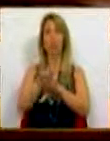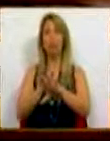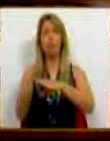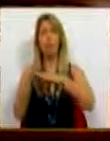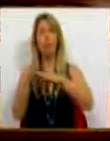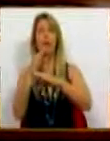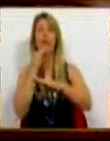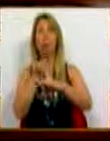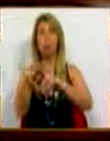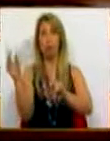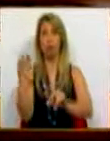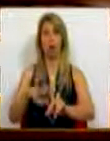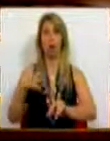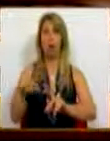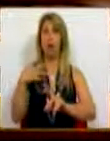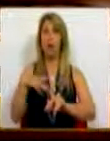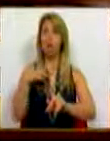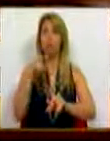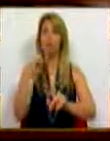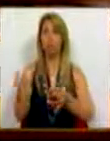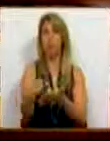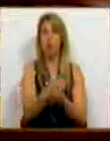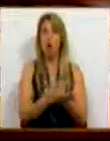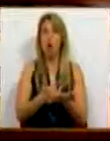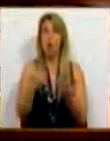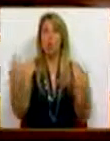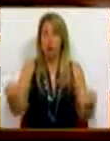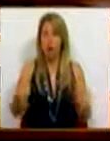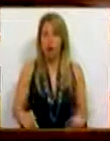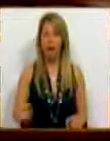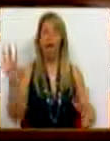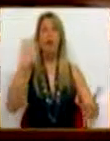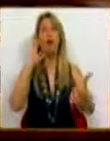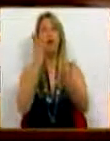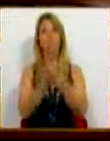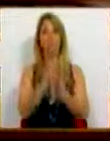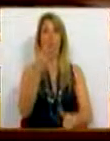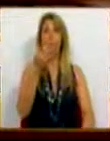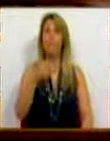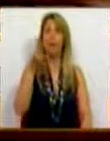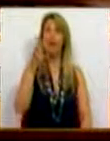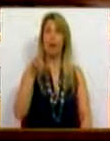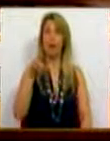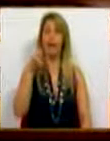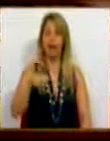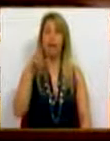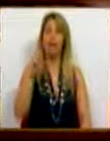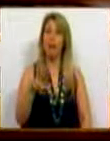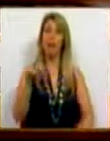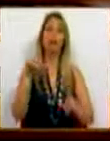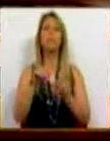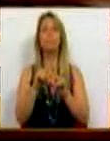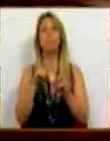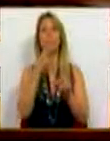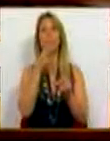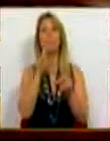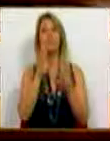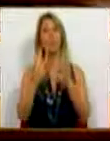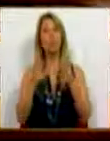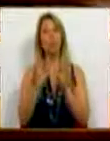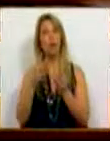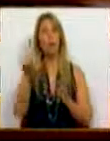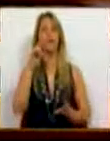território tão rica em recursos. Por fim, e indo além do PNR, fica a garantia que iremos iniciar a